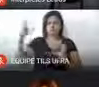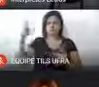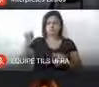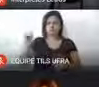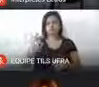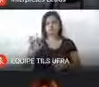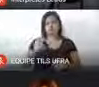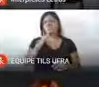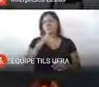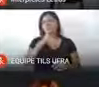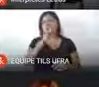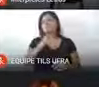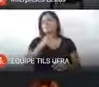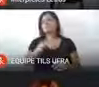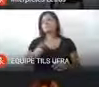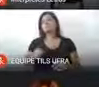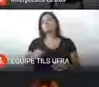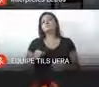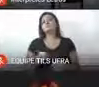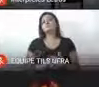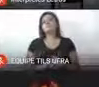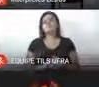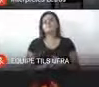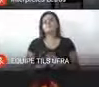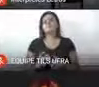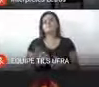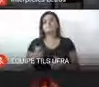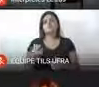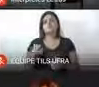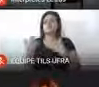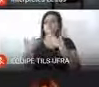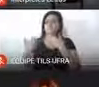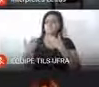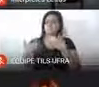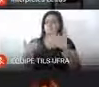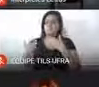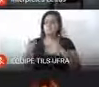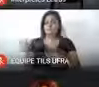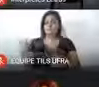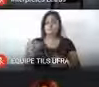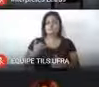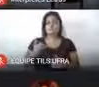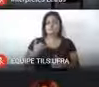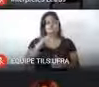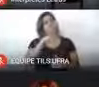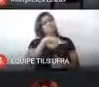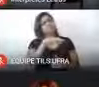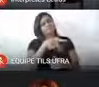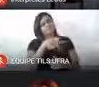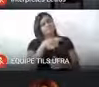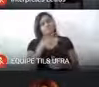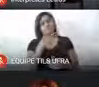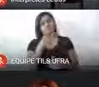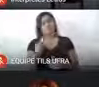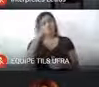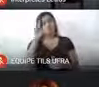agora falando disso do Baixo Amazonas, eu me lembrei desse relato dele. Ele me disse: professor, eu conheci um negro